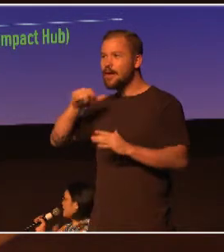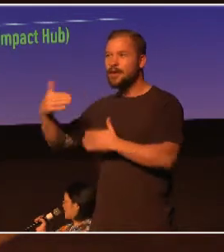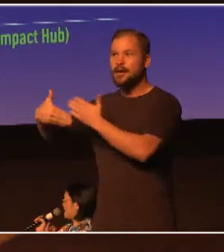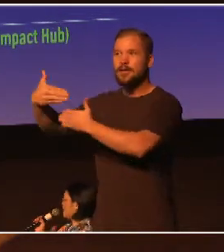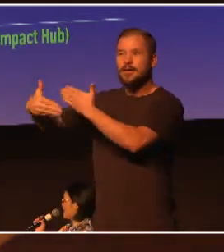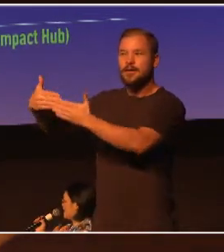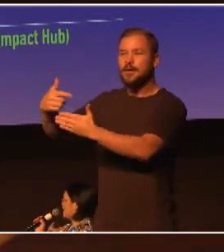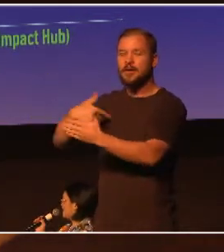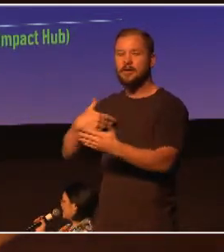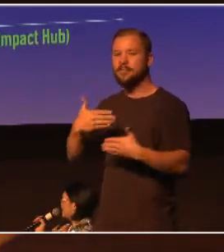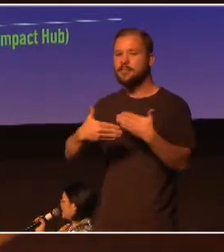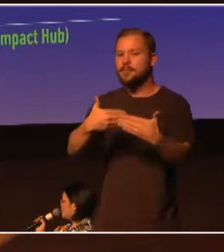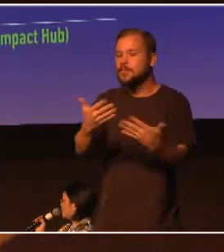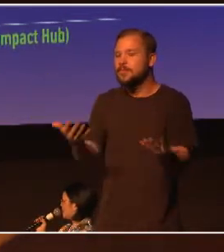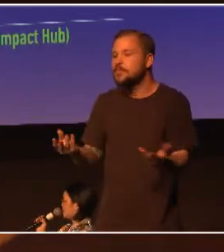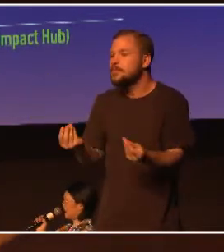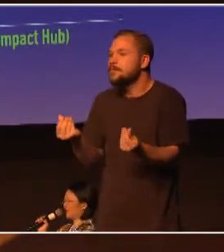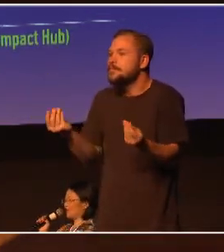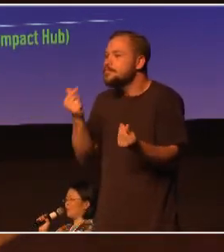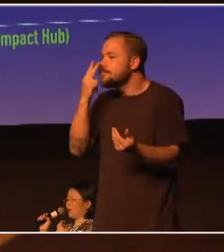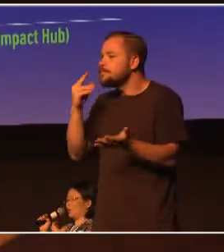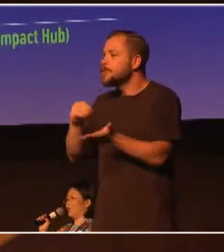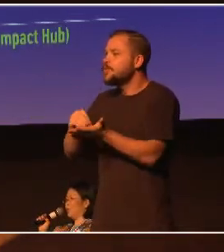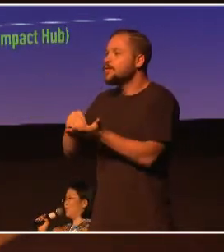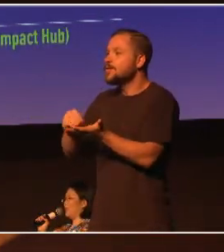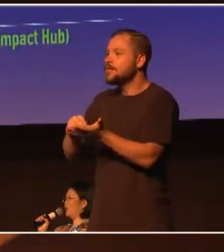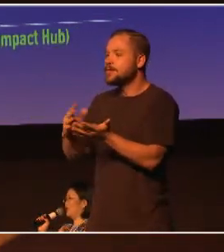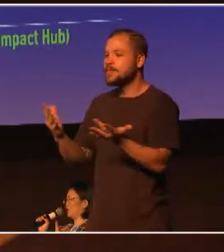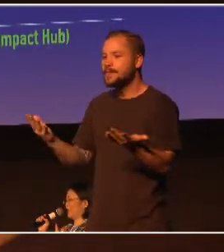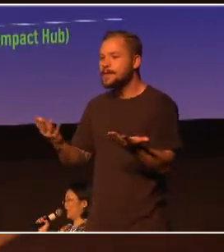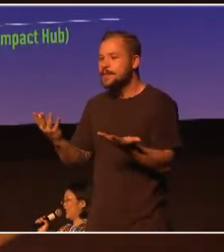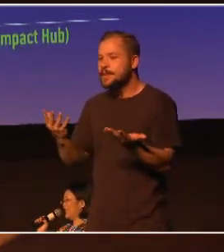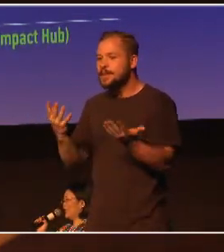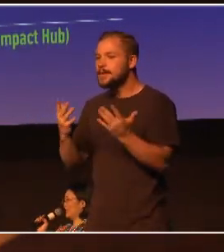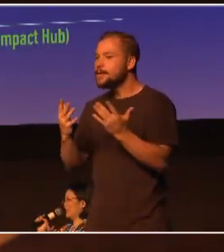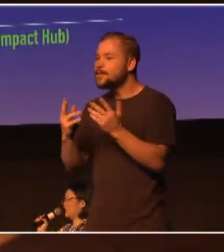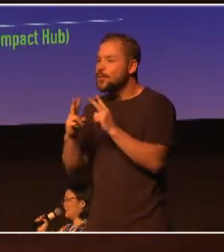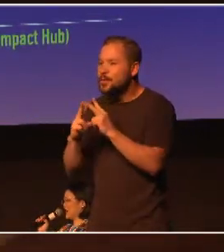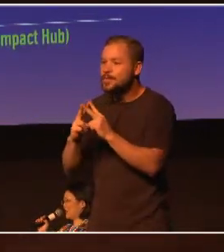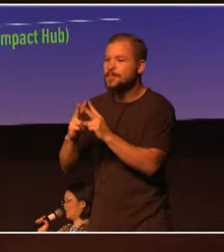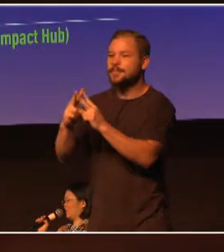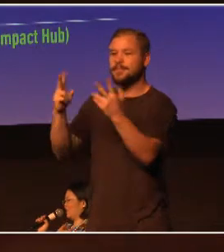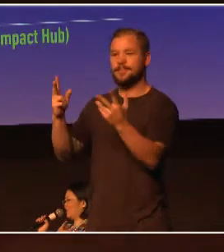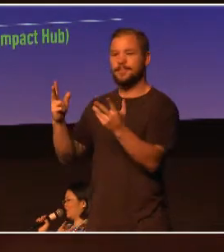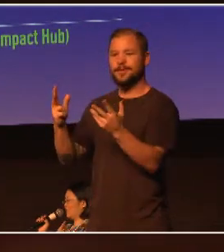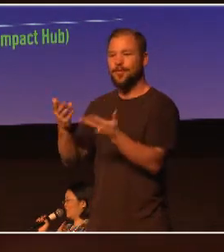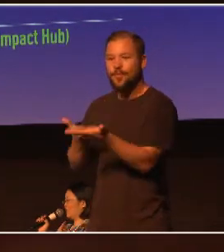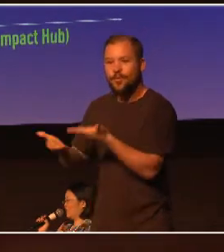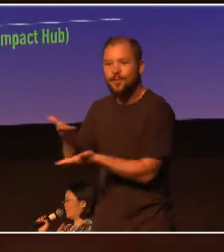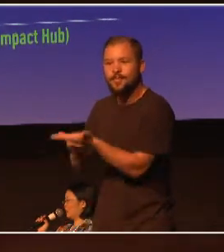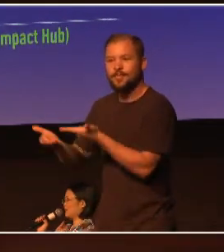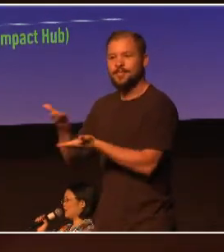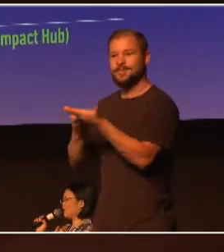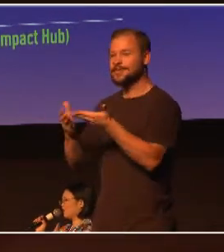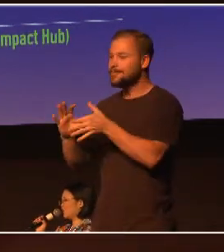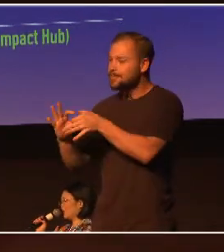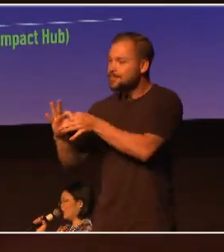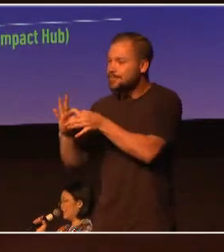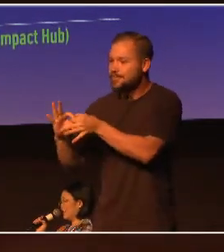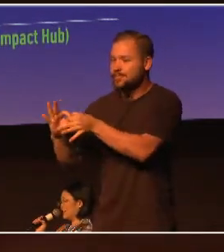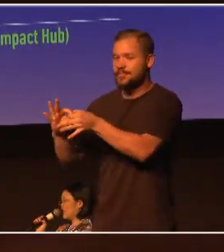cadê essa, sabe, esse peer-to-peer de necessidades, de